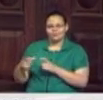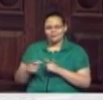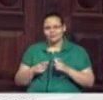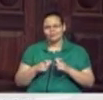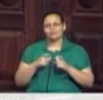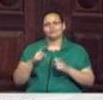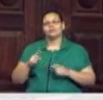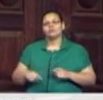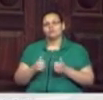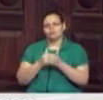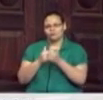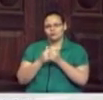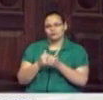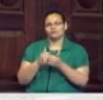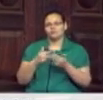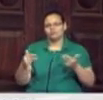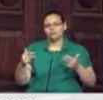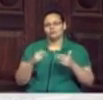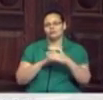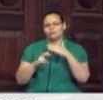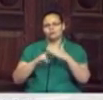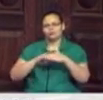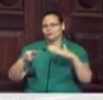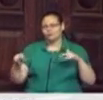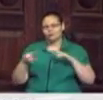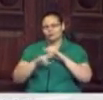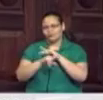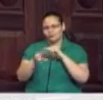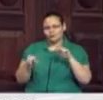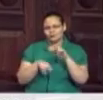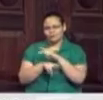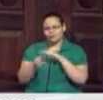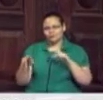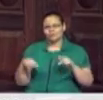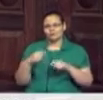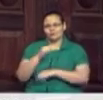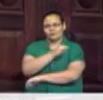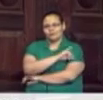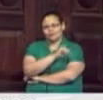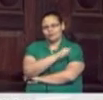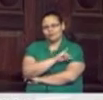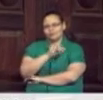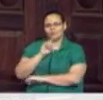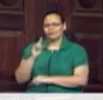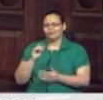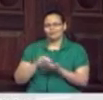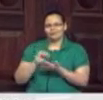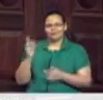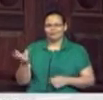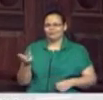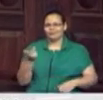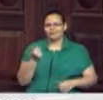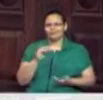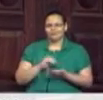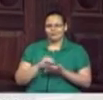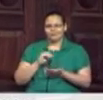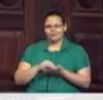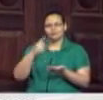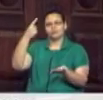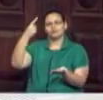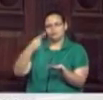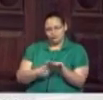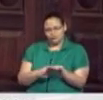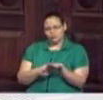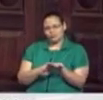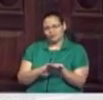do transporte público no Rio de Janeiro. Isso não se faz por incompetência. Isso se faz por